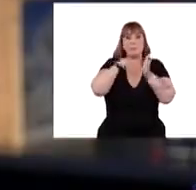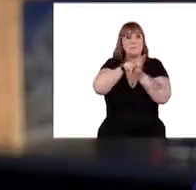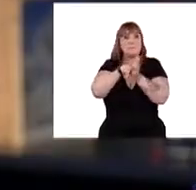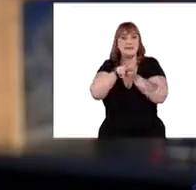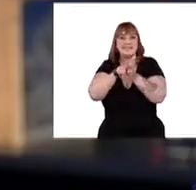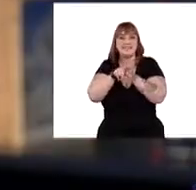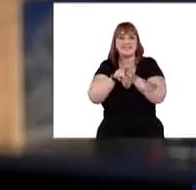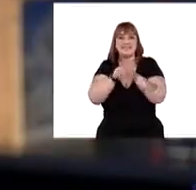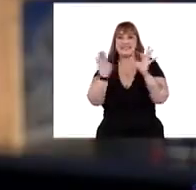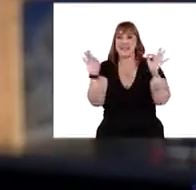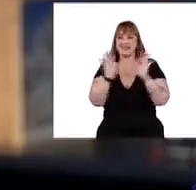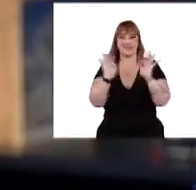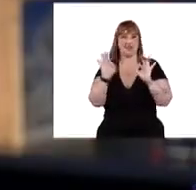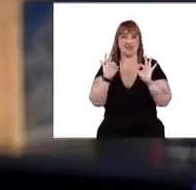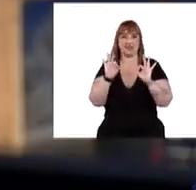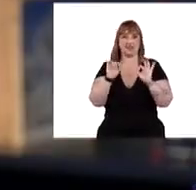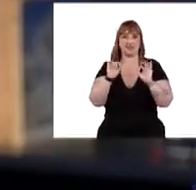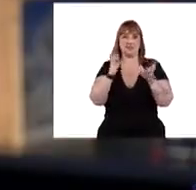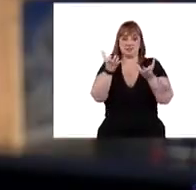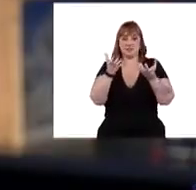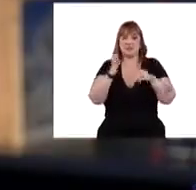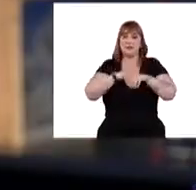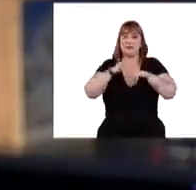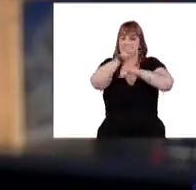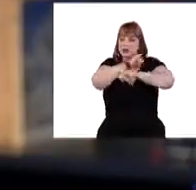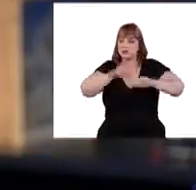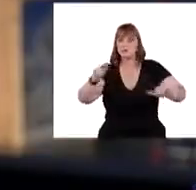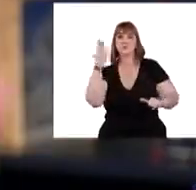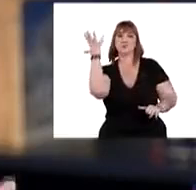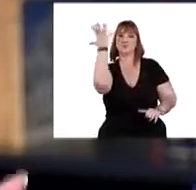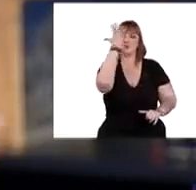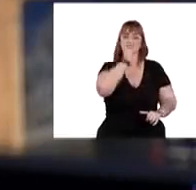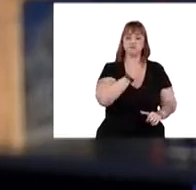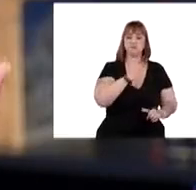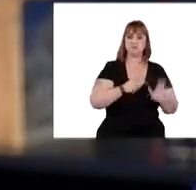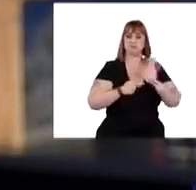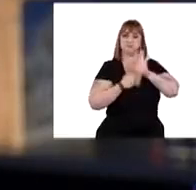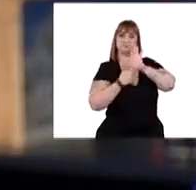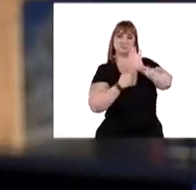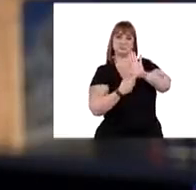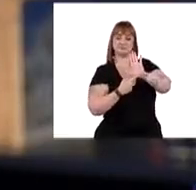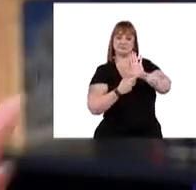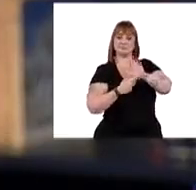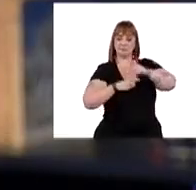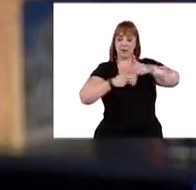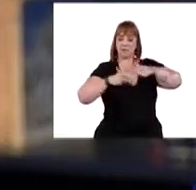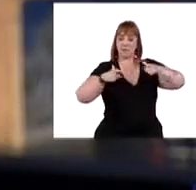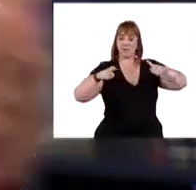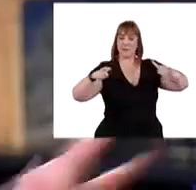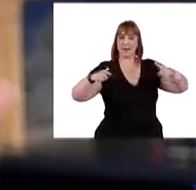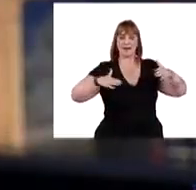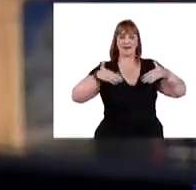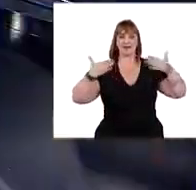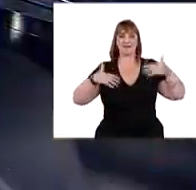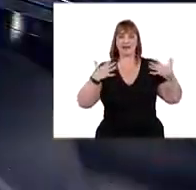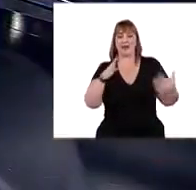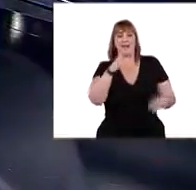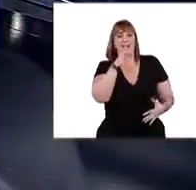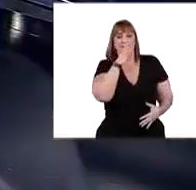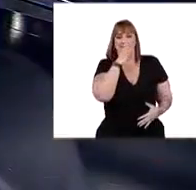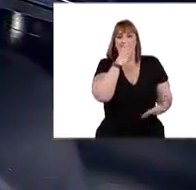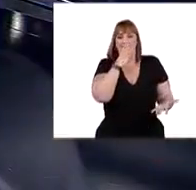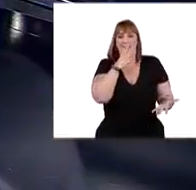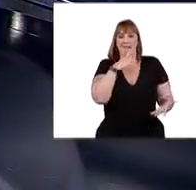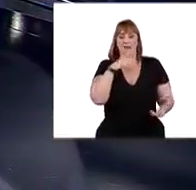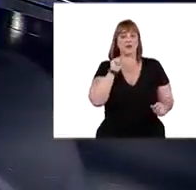não. O que nós queremos fazer é a nossa campanha bonita, né? Aflorar, como nós estamos fazendo, com muita alegria e encantamento, para